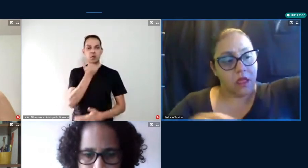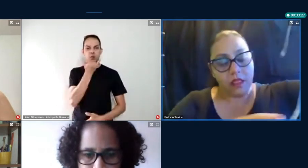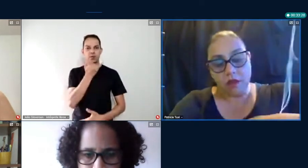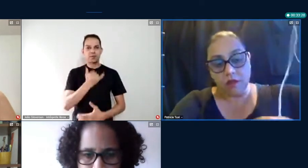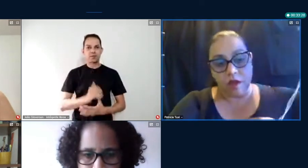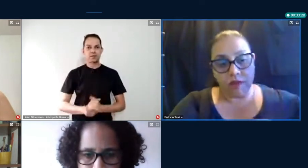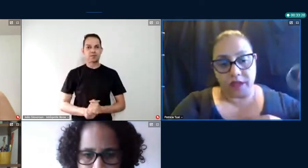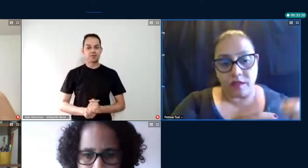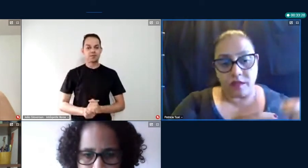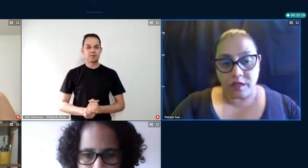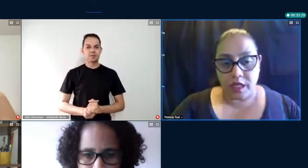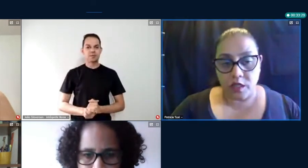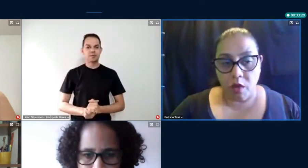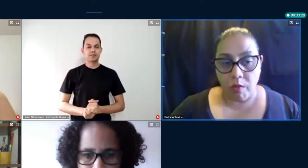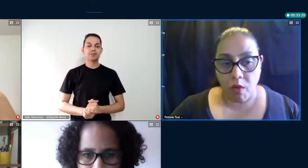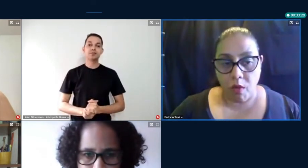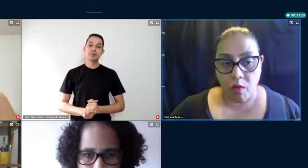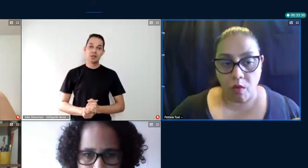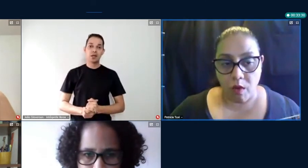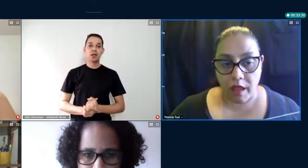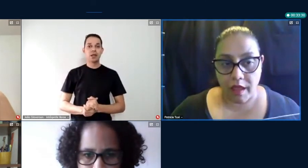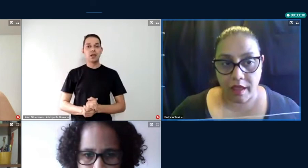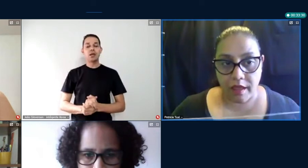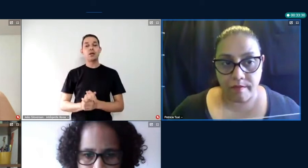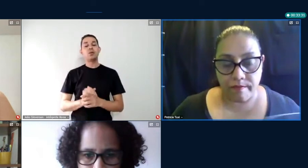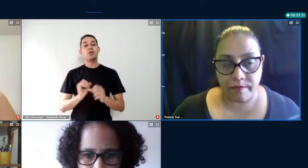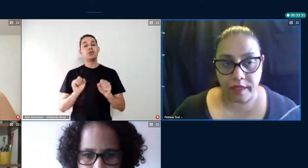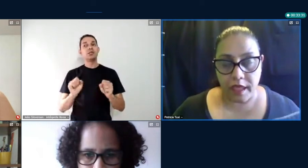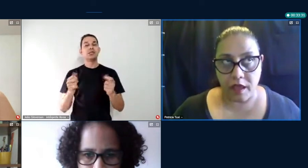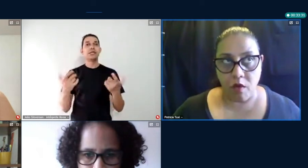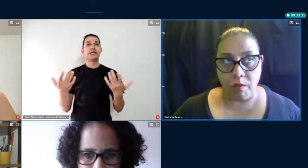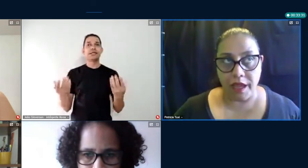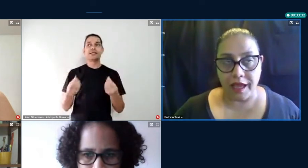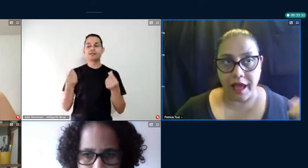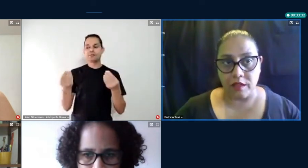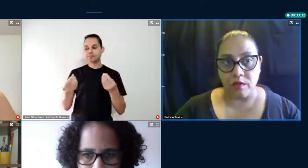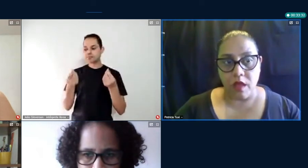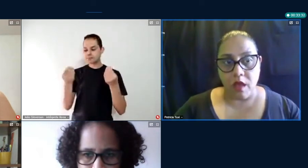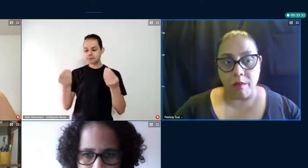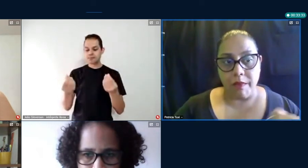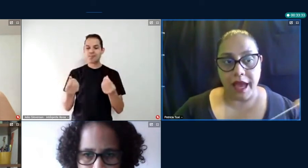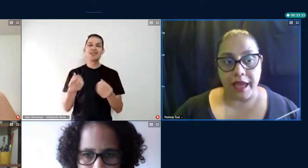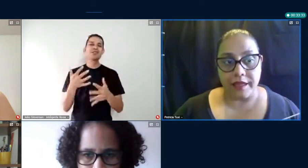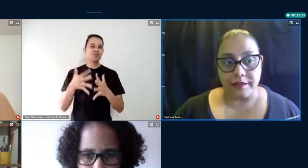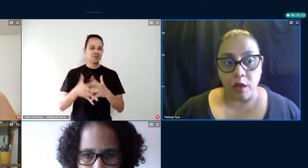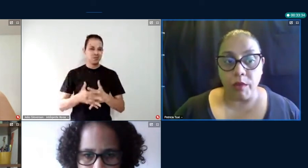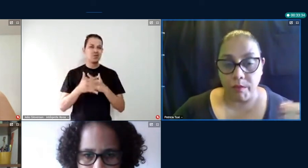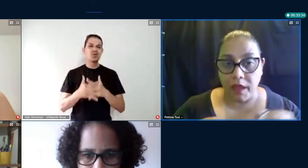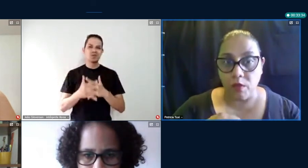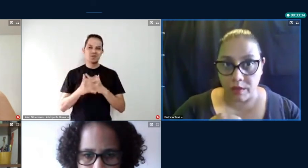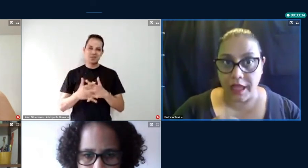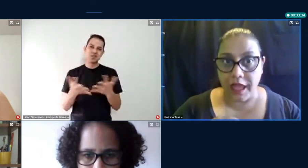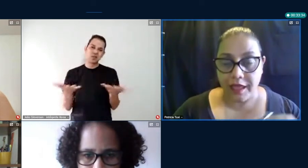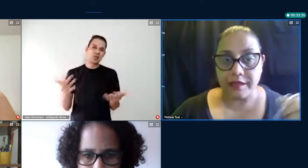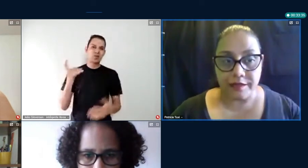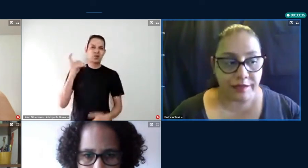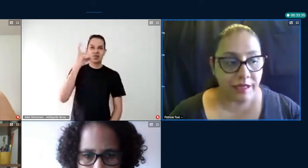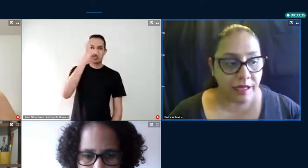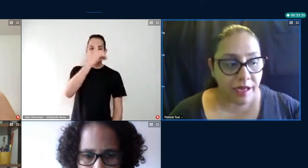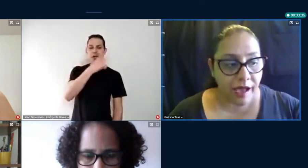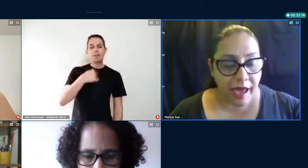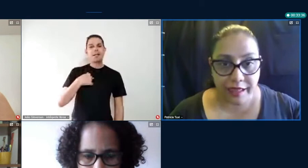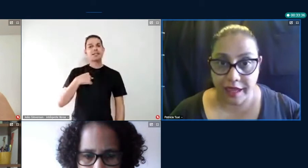Então, talvez isso seja um pouco complicado, mas eu me perguntei